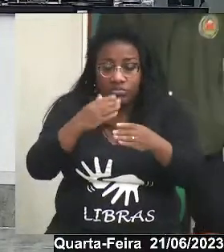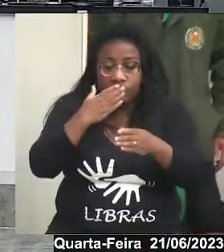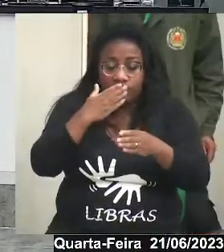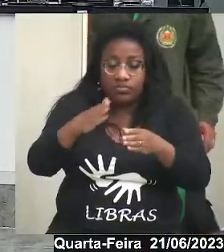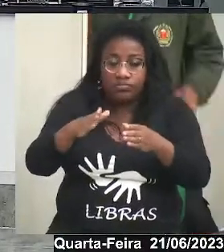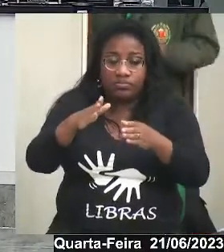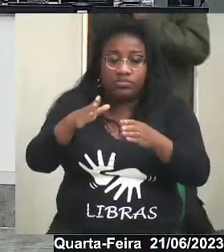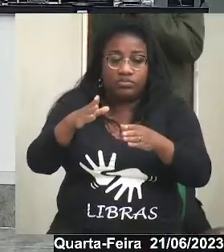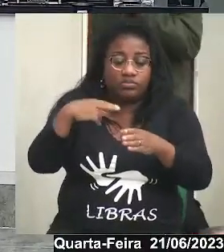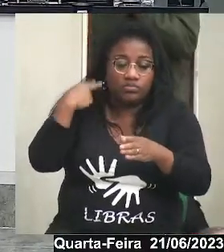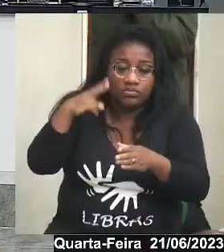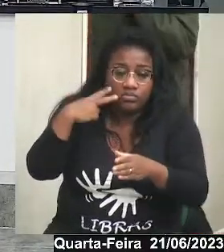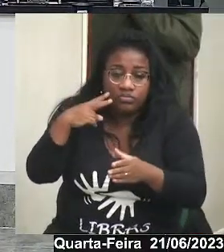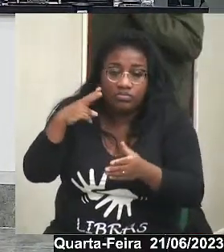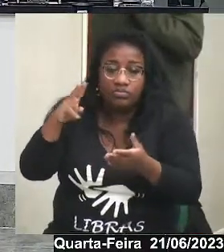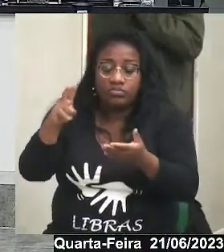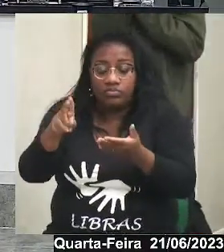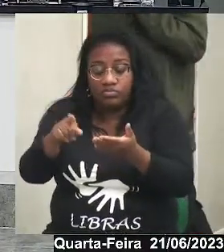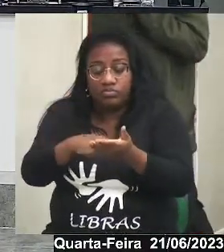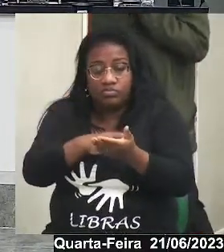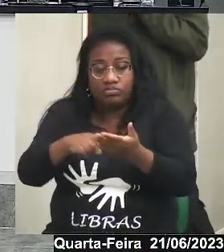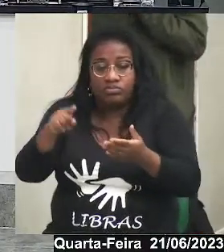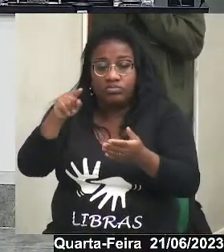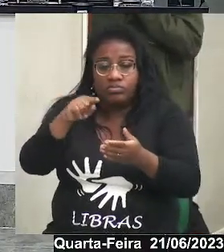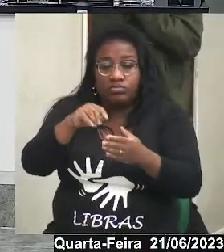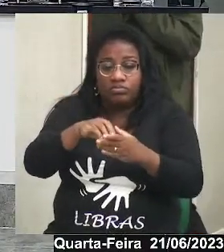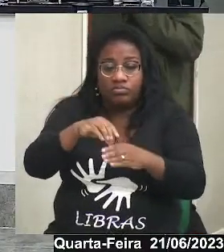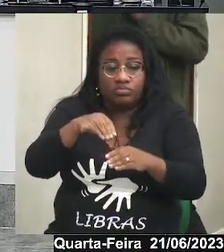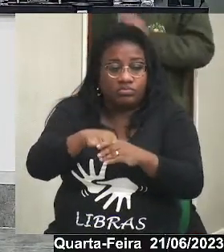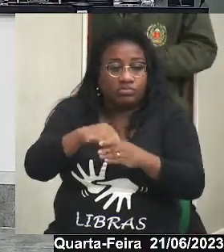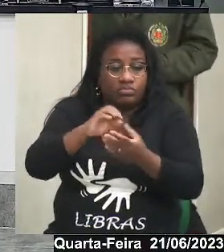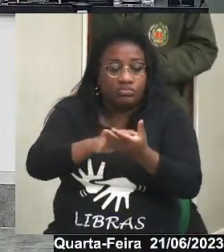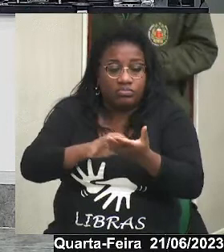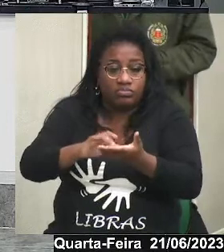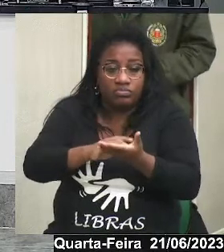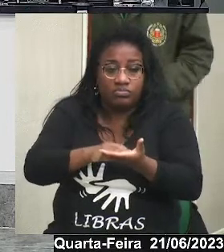votação. Solicito aos senhores vereadores que registrem os seus votos.